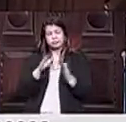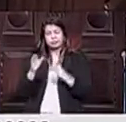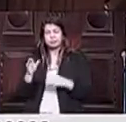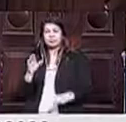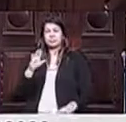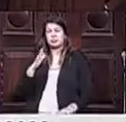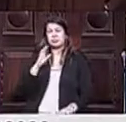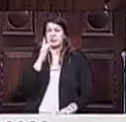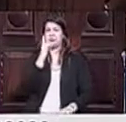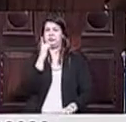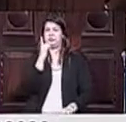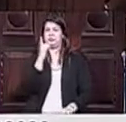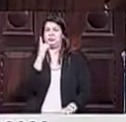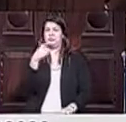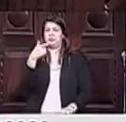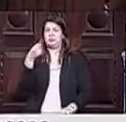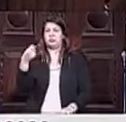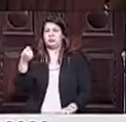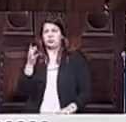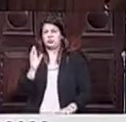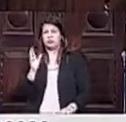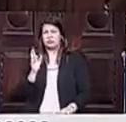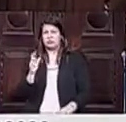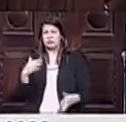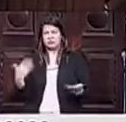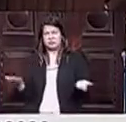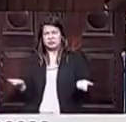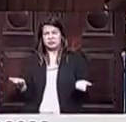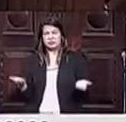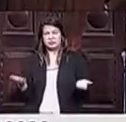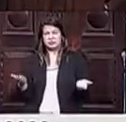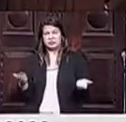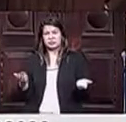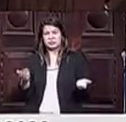reais se coloca mais ainda